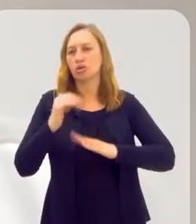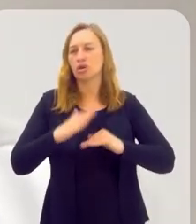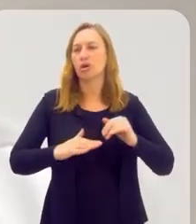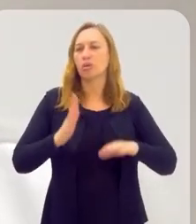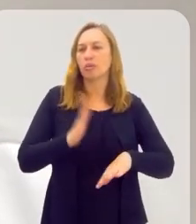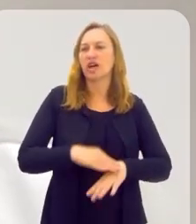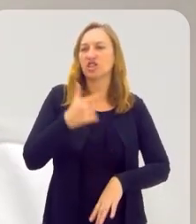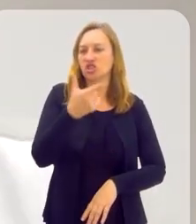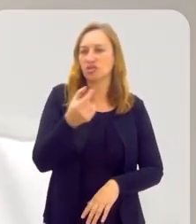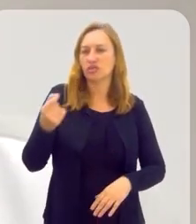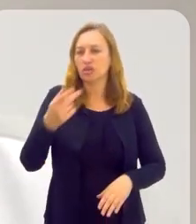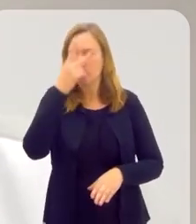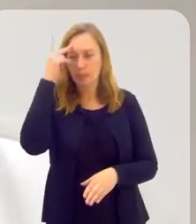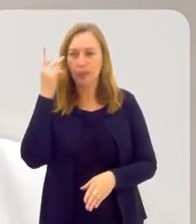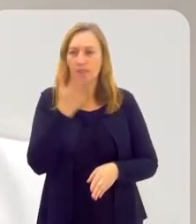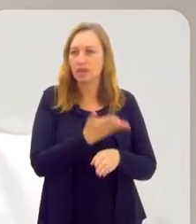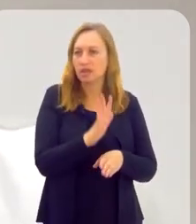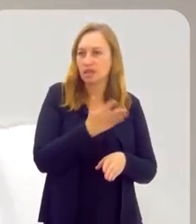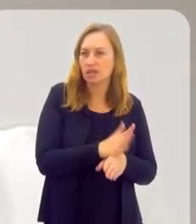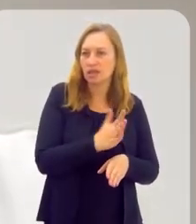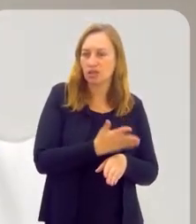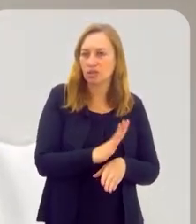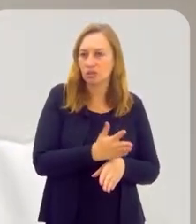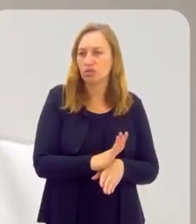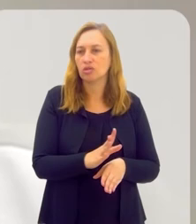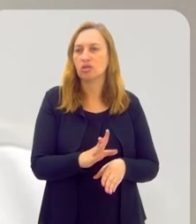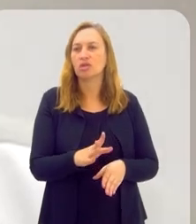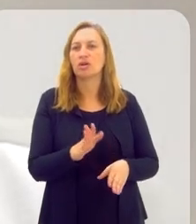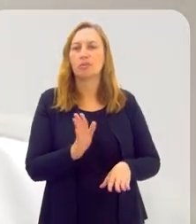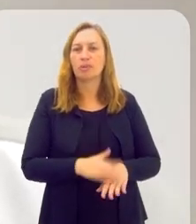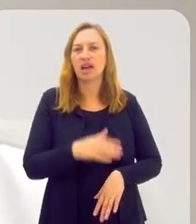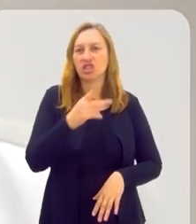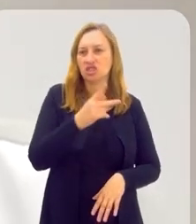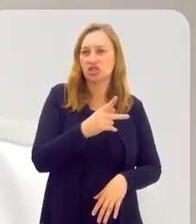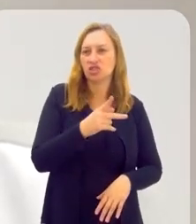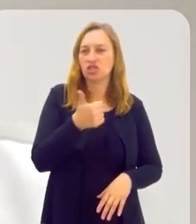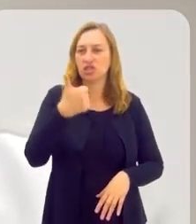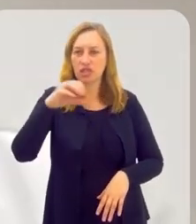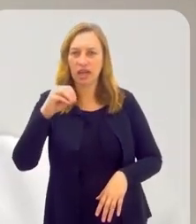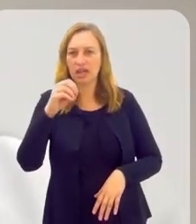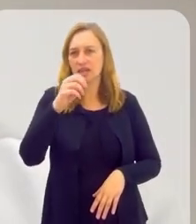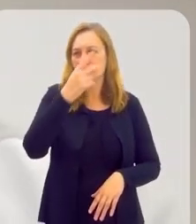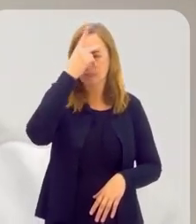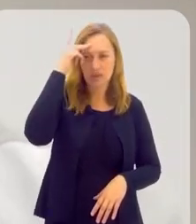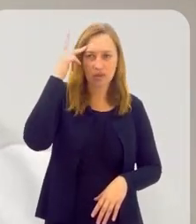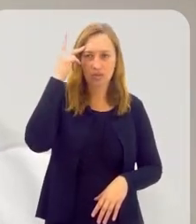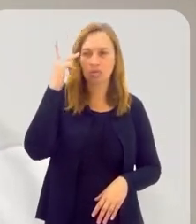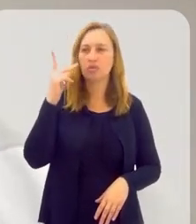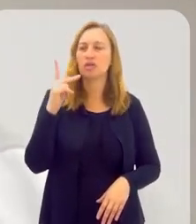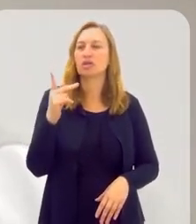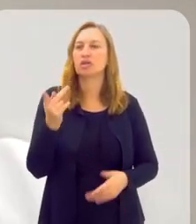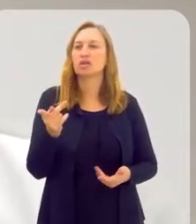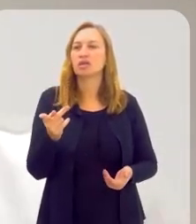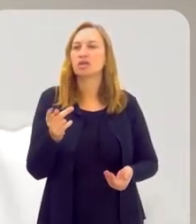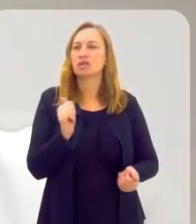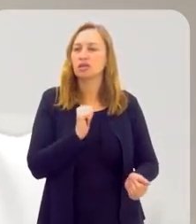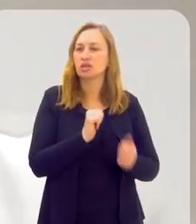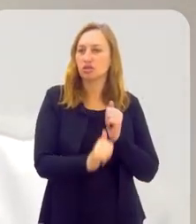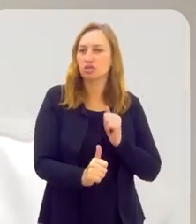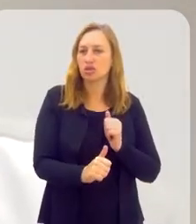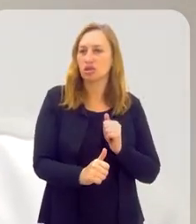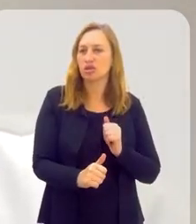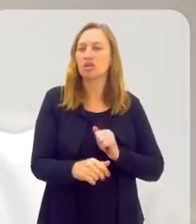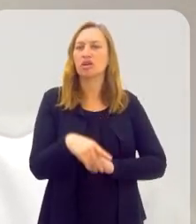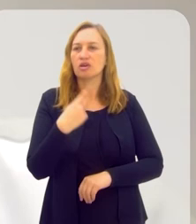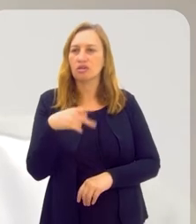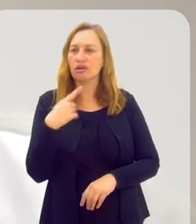de 20 treinadores a vir falar com os nossos atletas, tivemos mais de 10 atletas e seus familiares, a vir falar com os nossos alunos, mais de